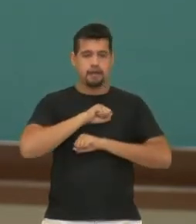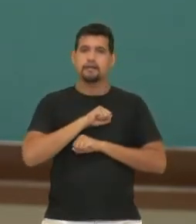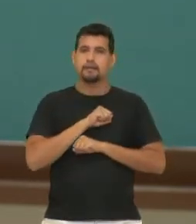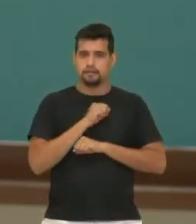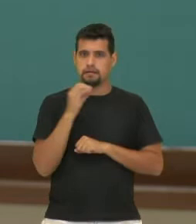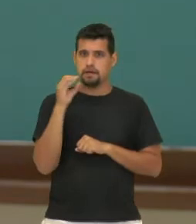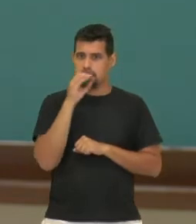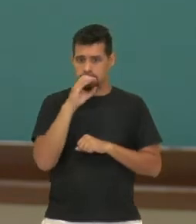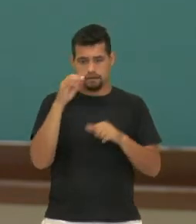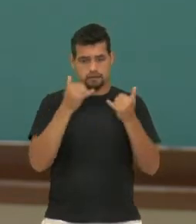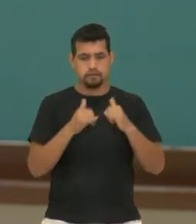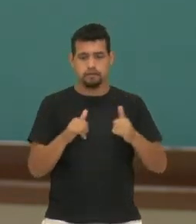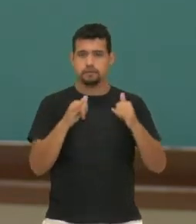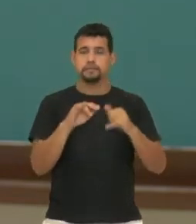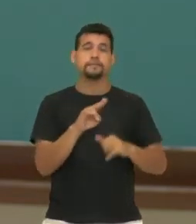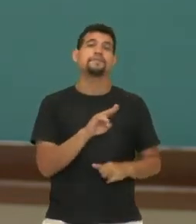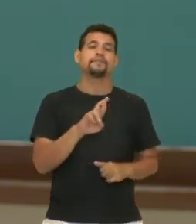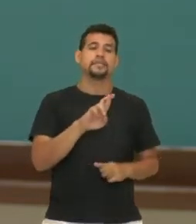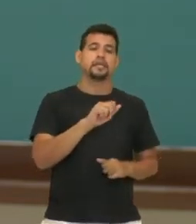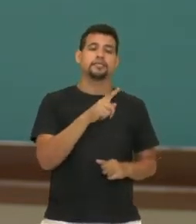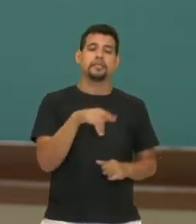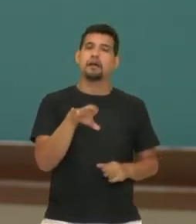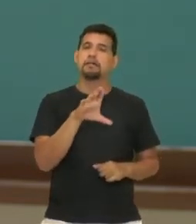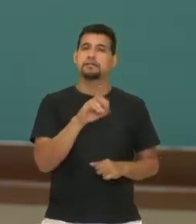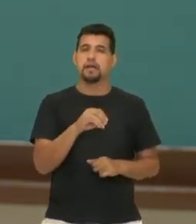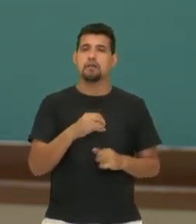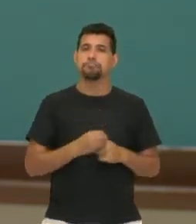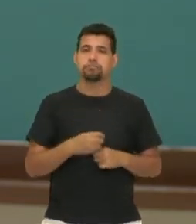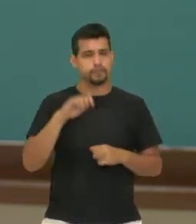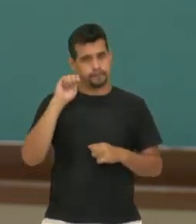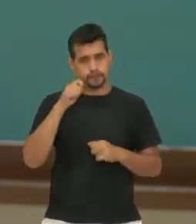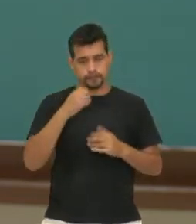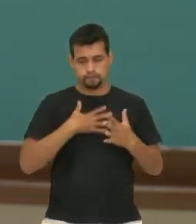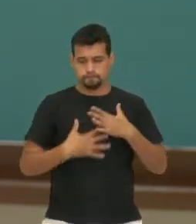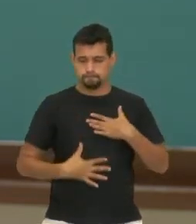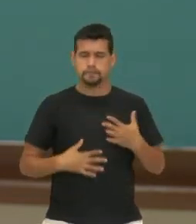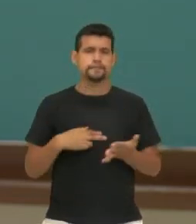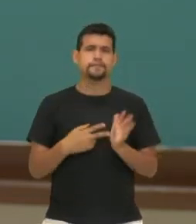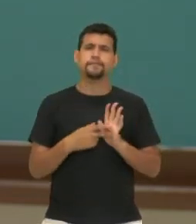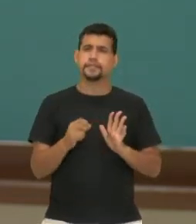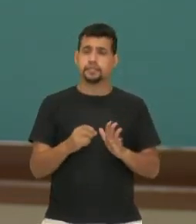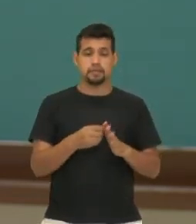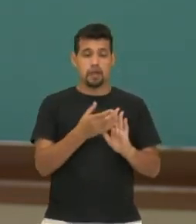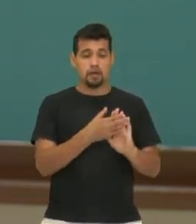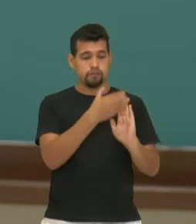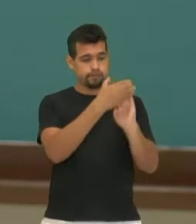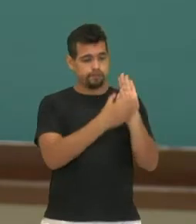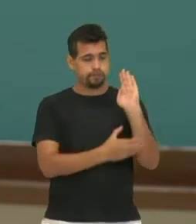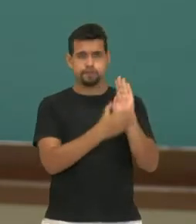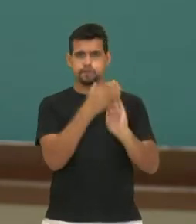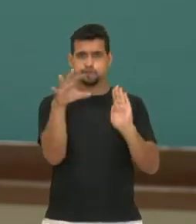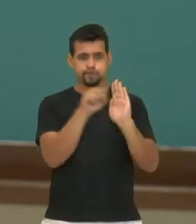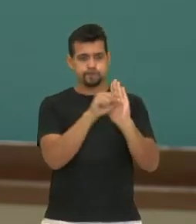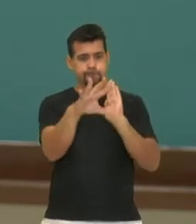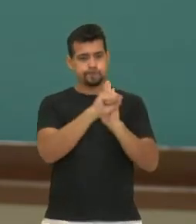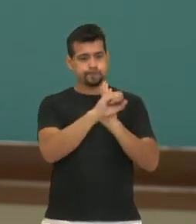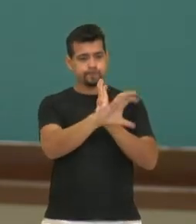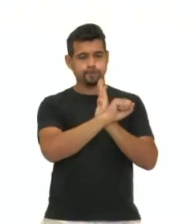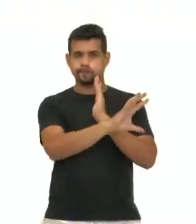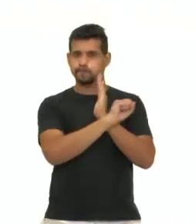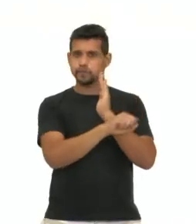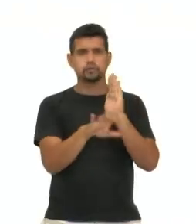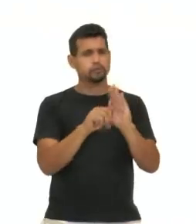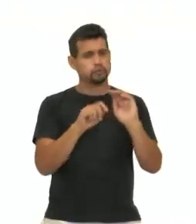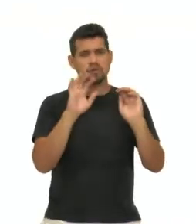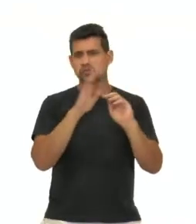Por isso do termo radiação do corpo negro. E o corpo negro, na verdade, ele é um corpo que absorve bem a energia e todo